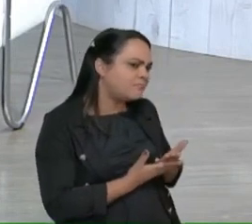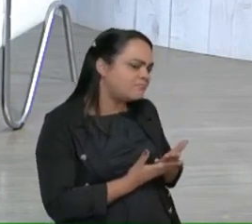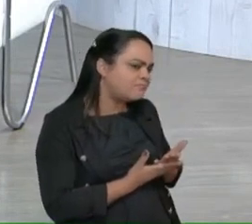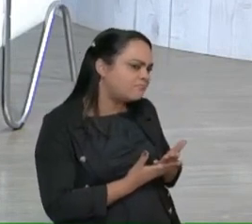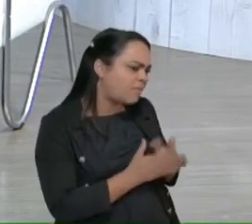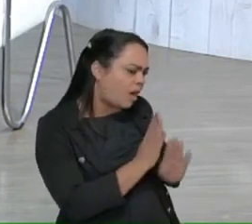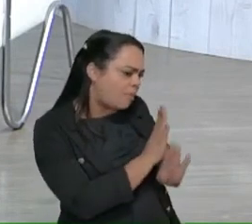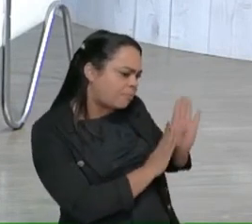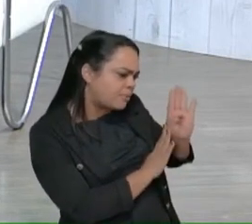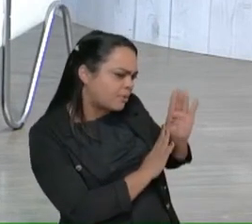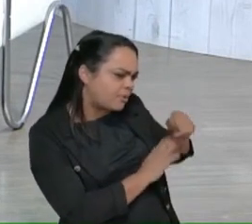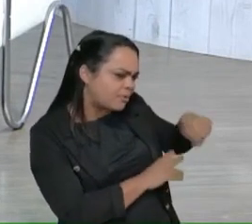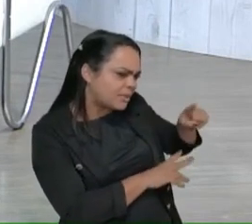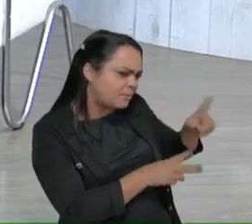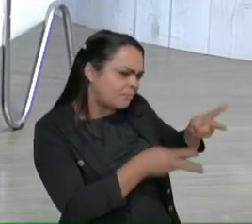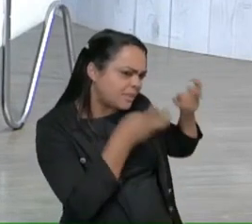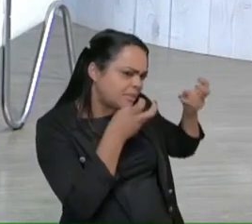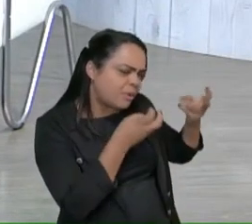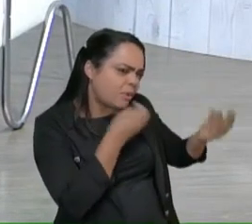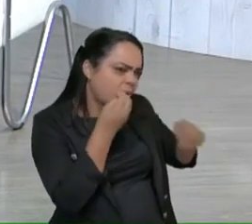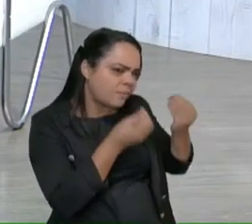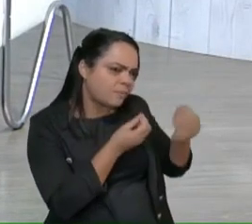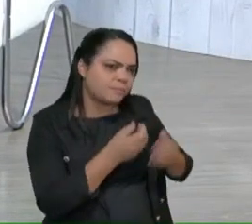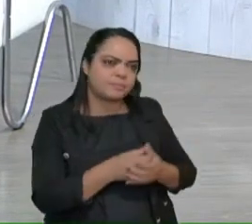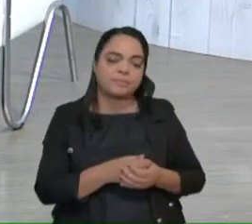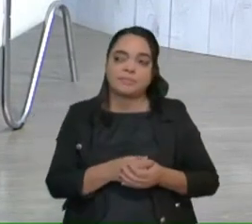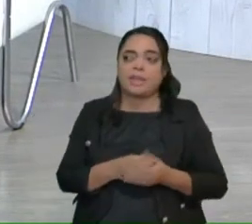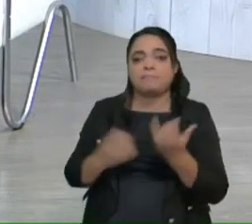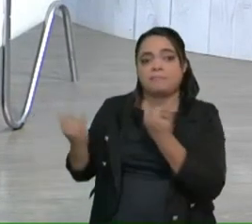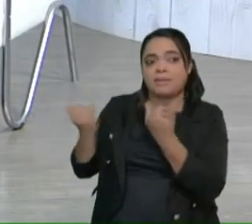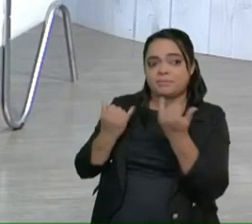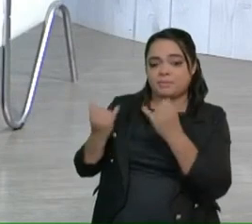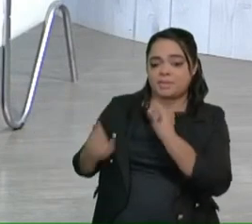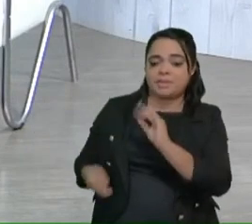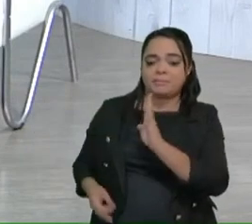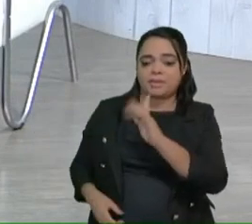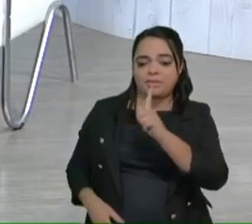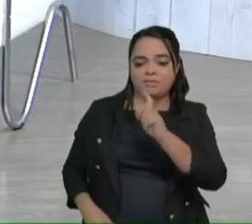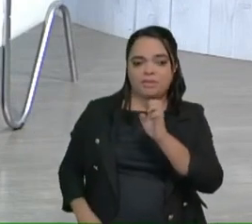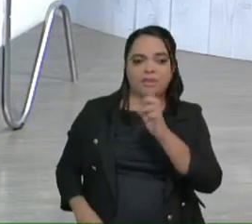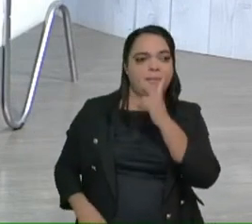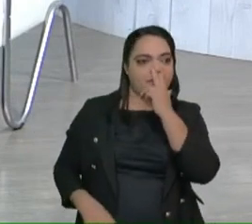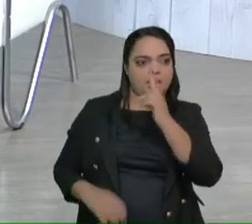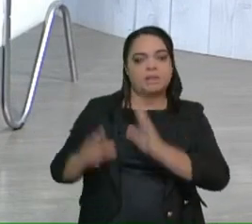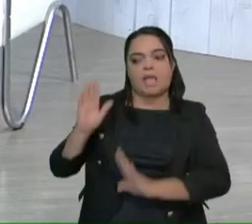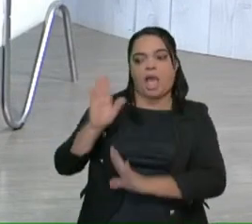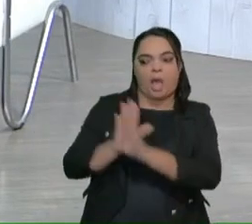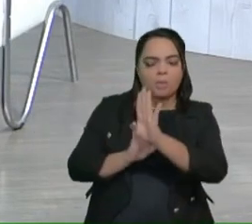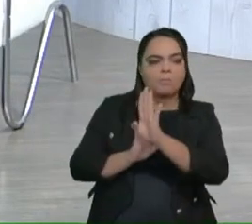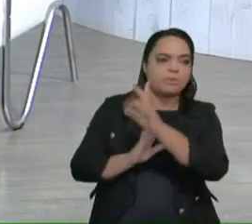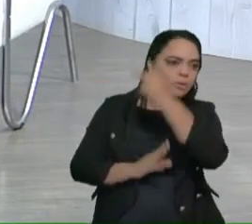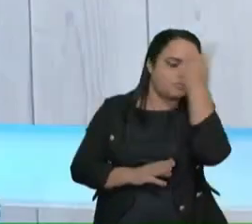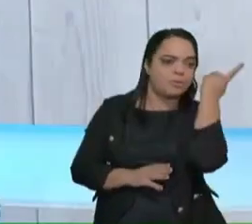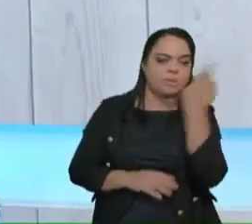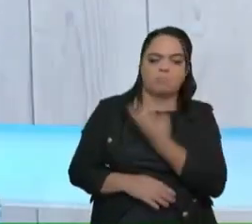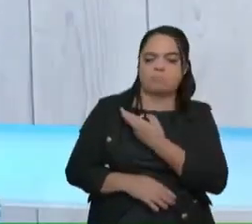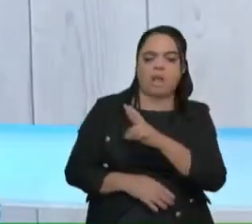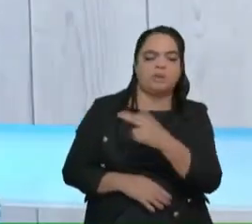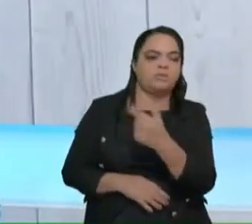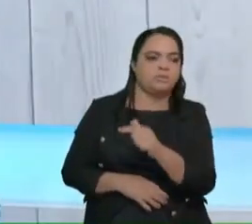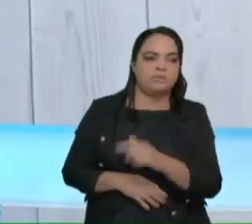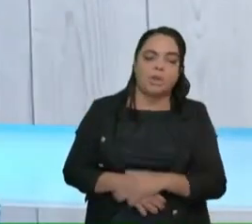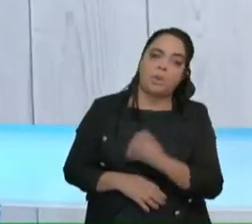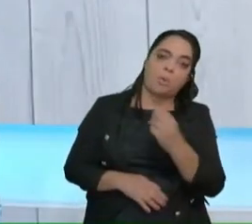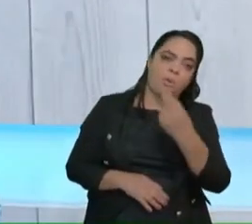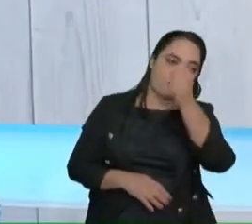tem aumentado você observa isso como que tá essa situação é pelos dados de bge aumentaram né o número de pessoas que se dizem não ter religião ou mesmo